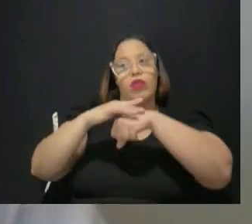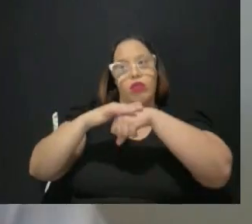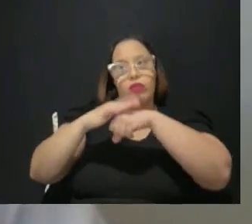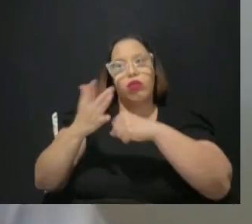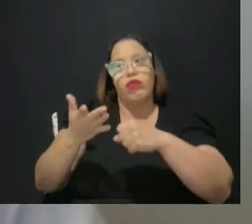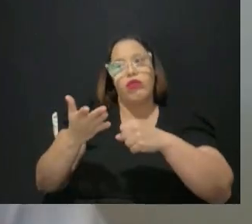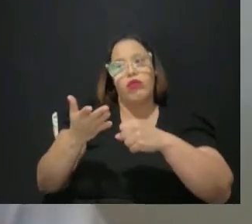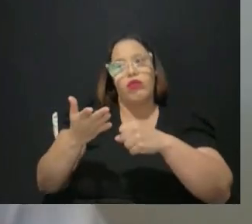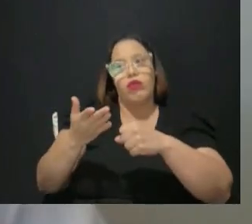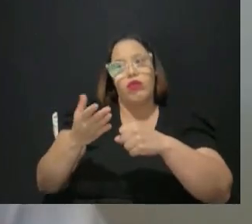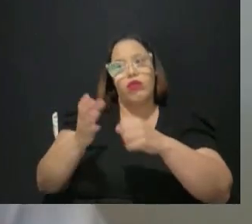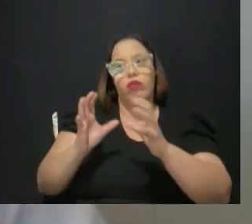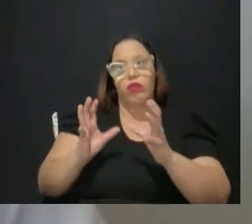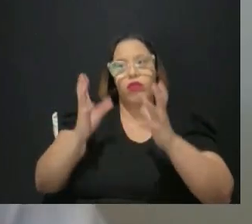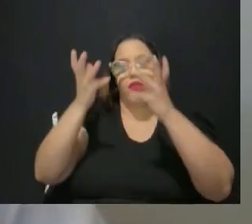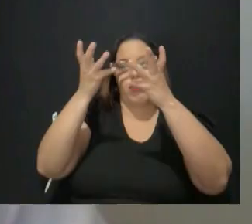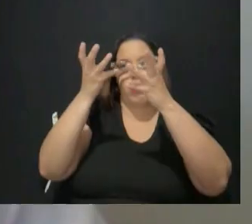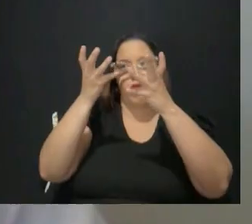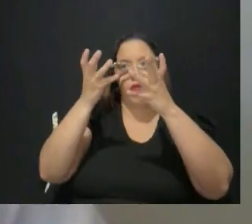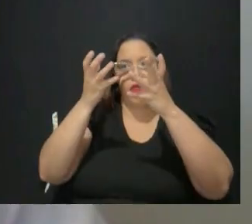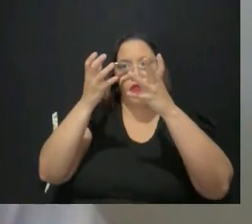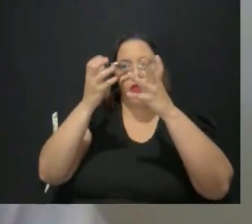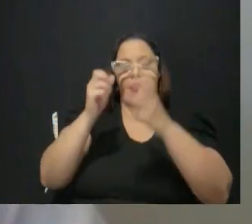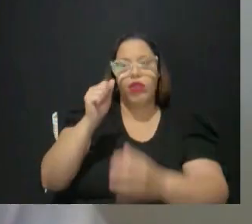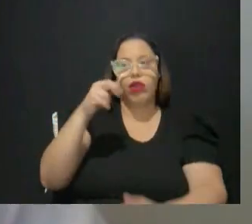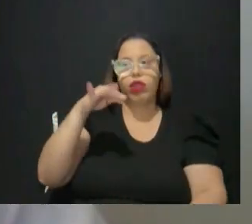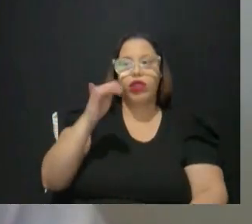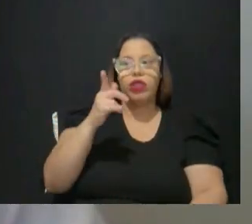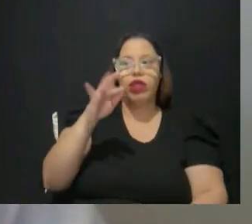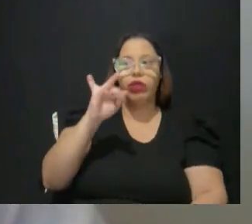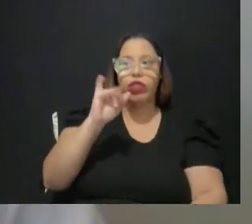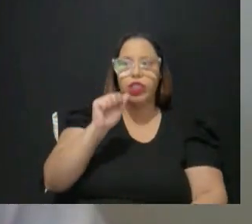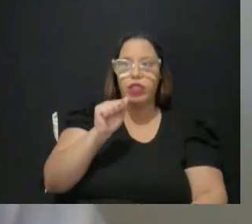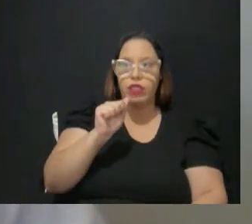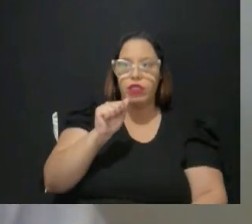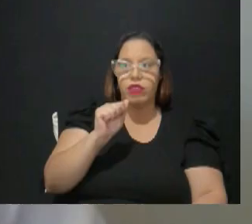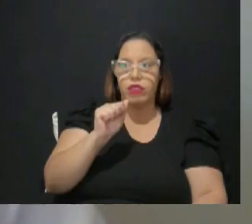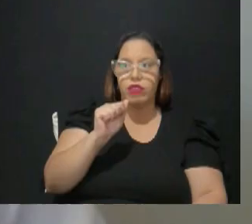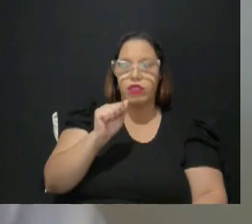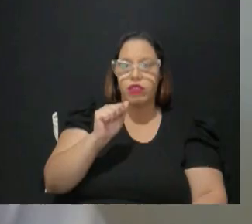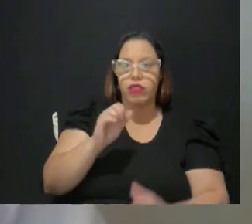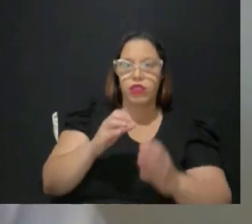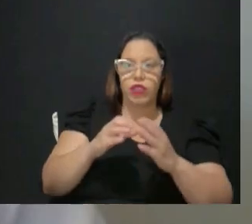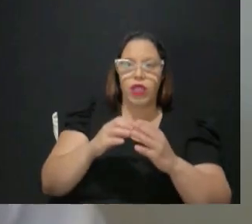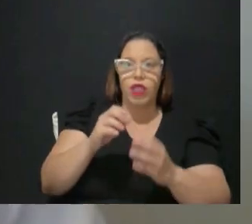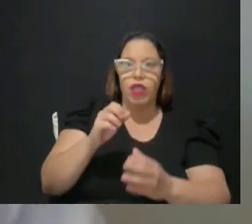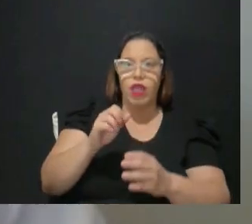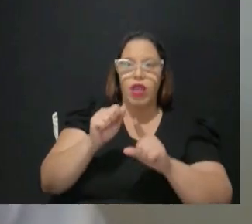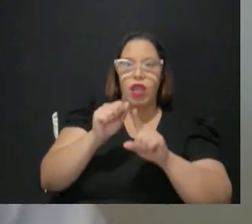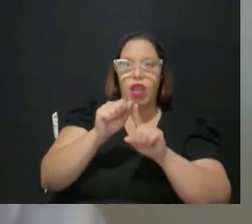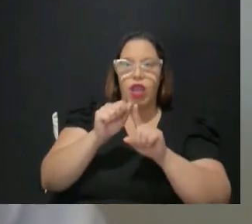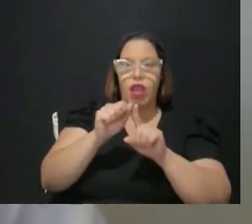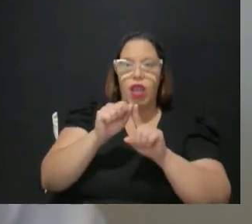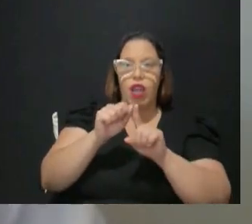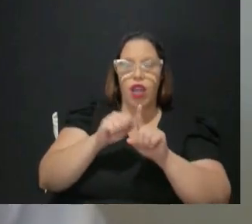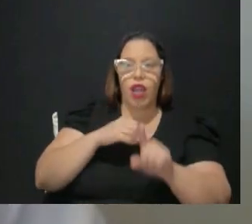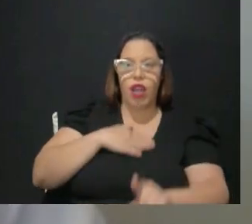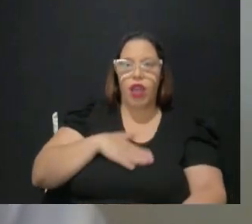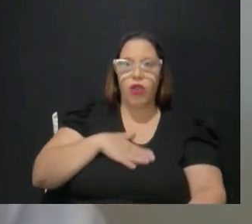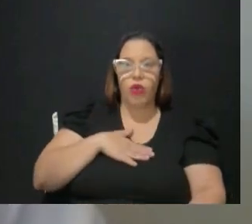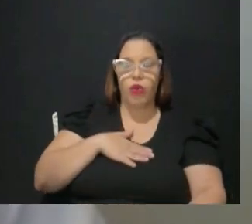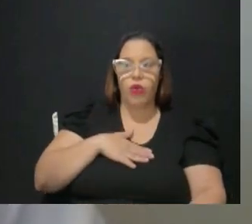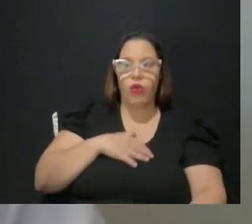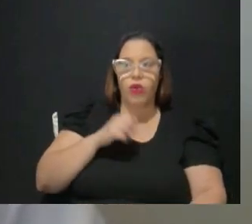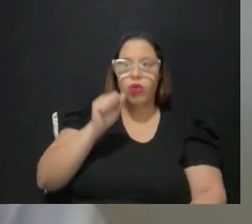doença. Inclusive, há uma campanha da Sociedade Brasileira de Angiologia e Cirurgia Vascular, o agosto azul e vermelho. O vermelho ele representa as